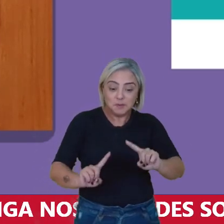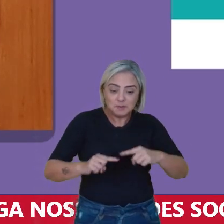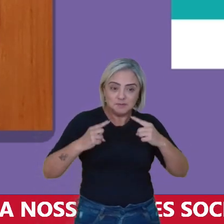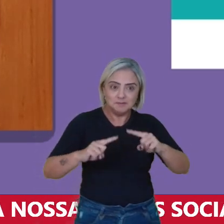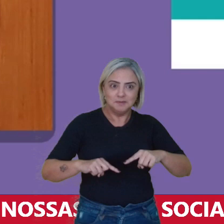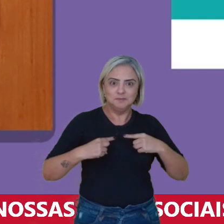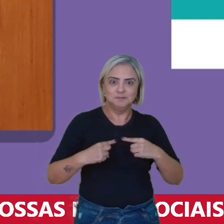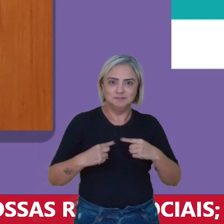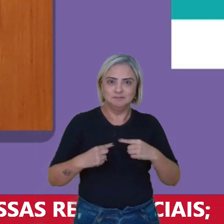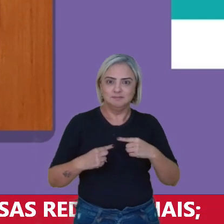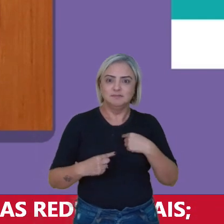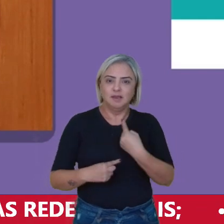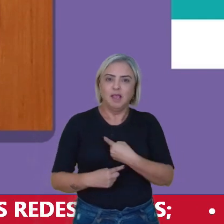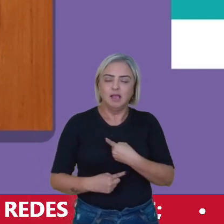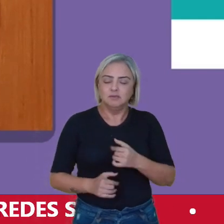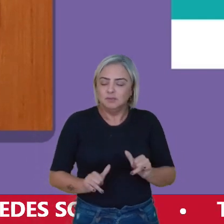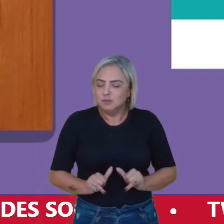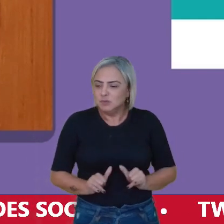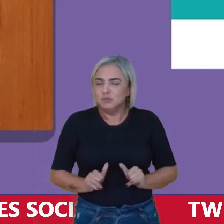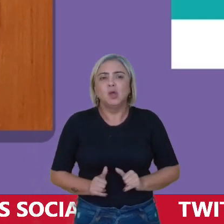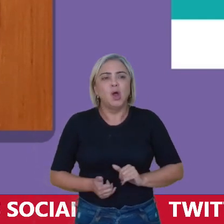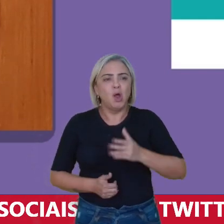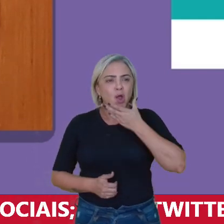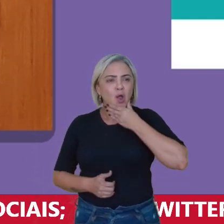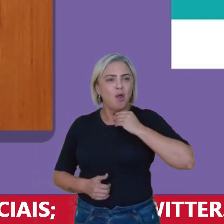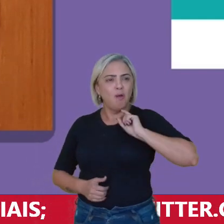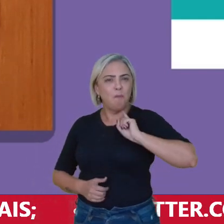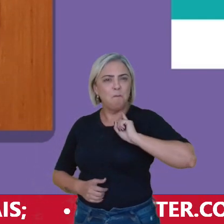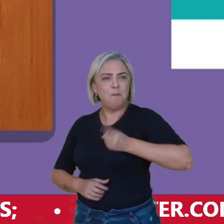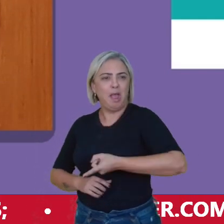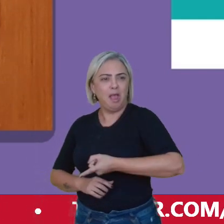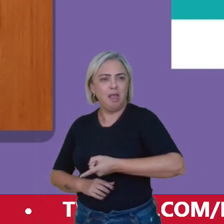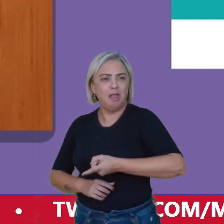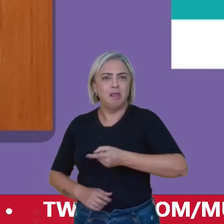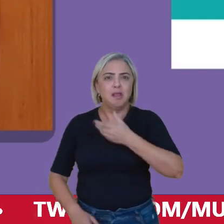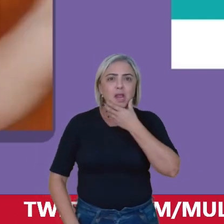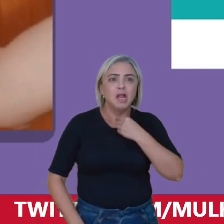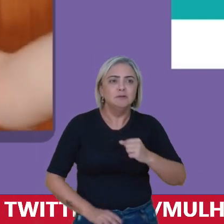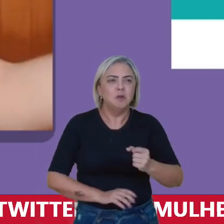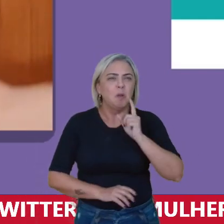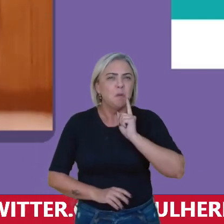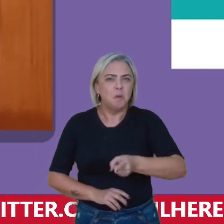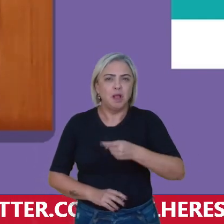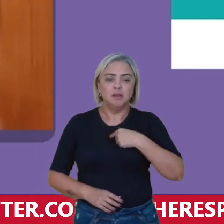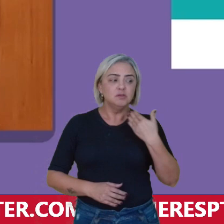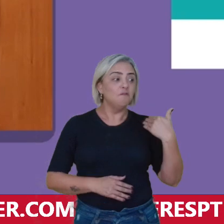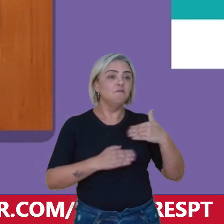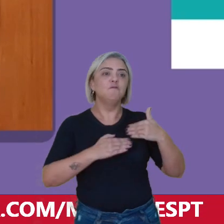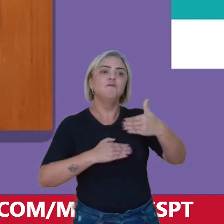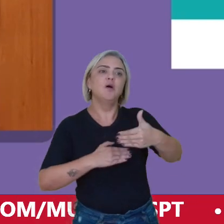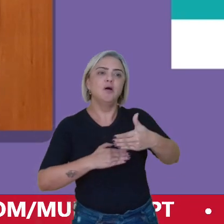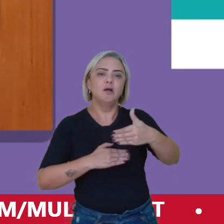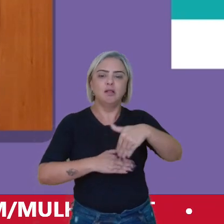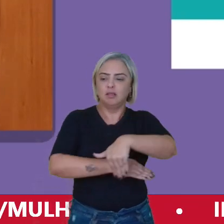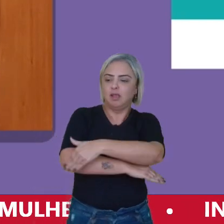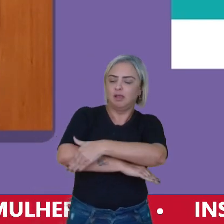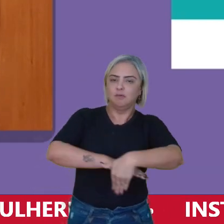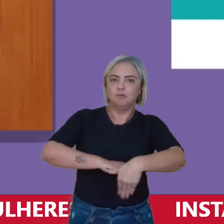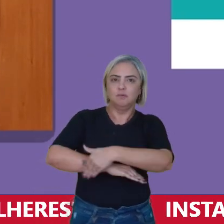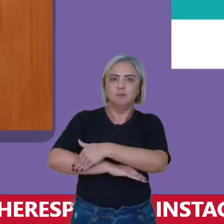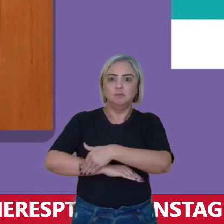desafiador. A gente sofre machismo, sim, né? Inclusive não só de fora, né? Não só na rua,